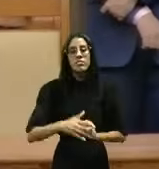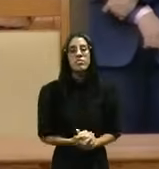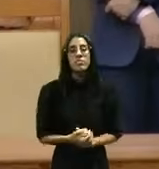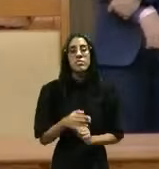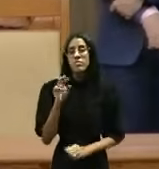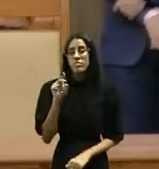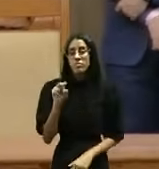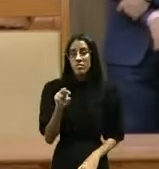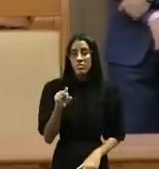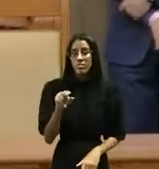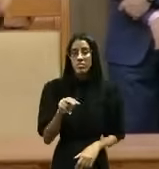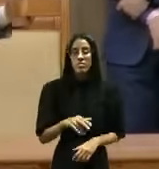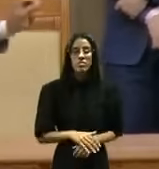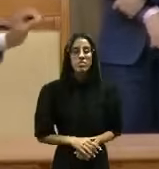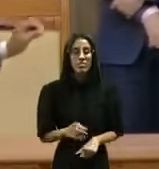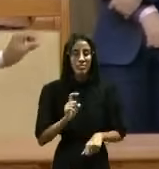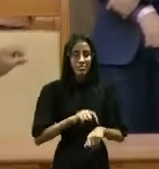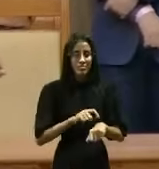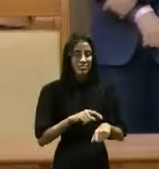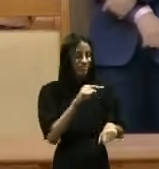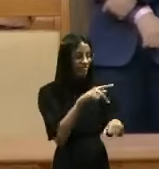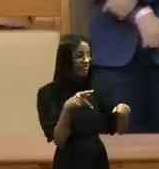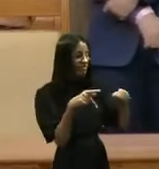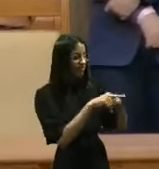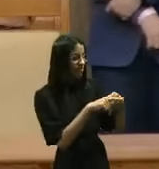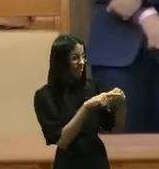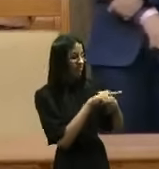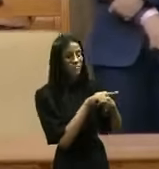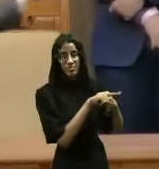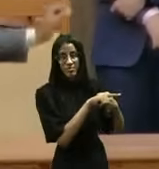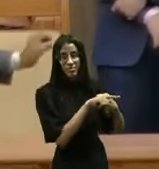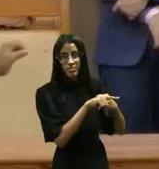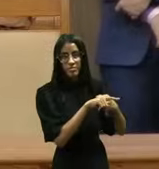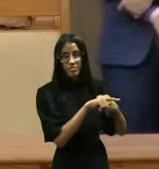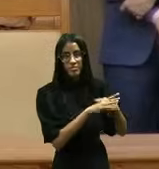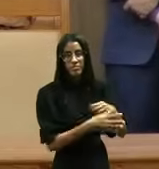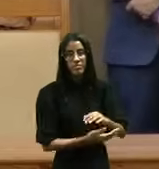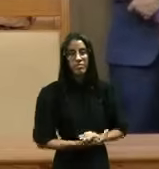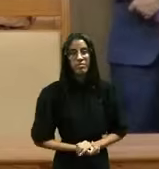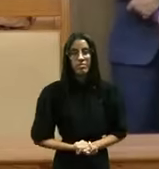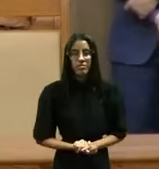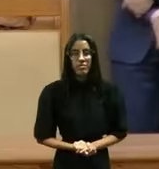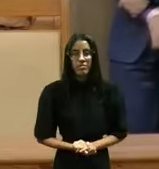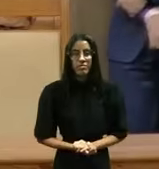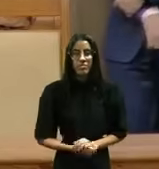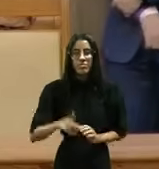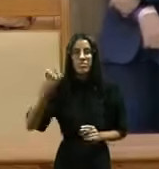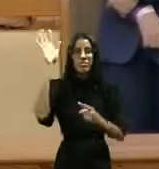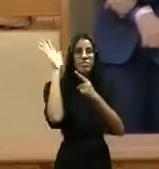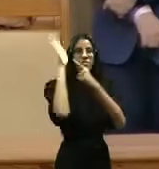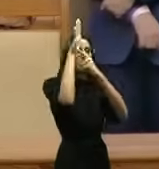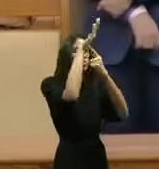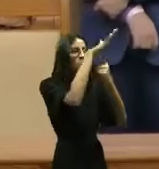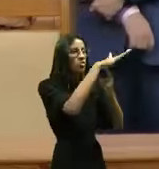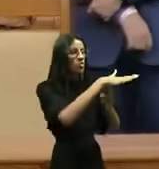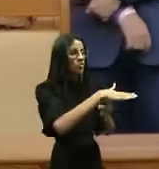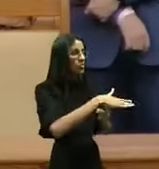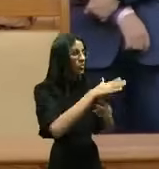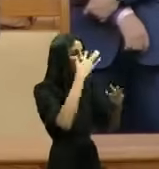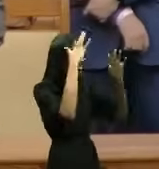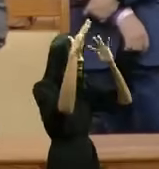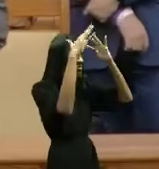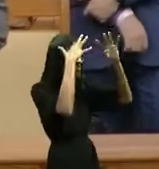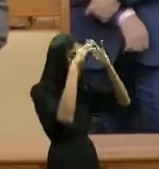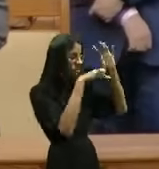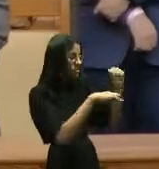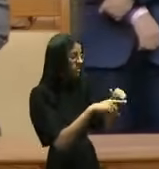irmãos quando Pedro Jesus na visão Deus diz assim não considere mundo